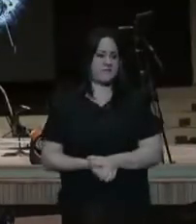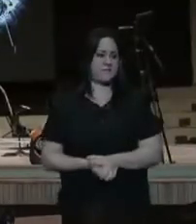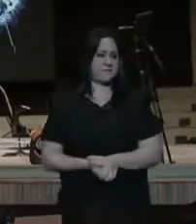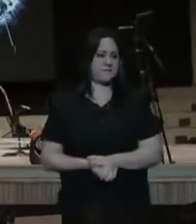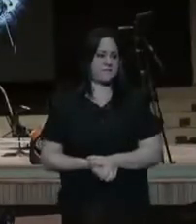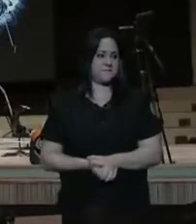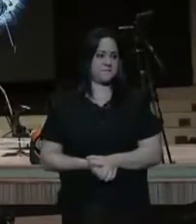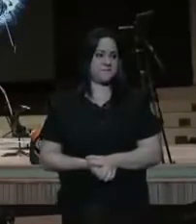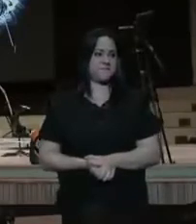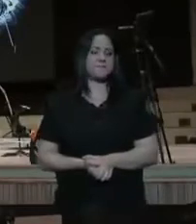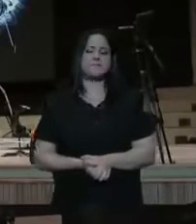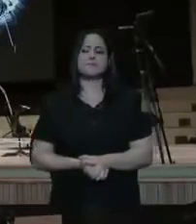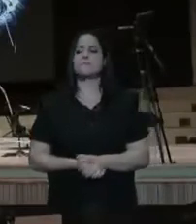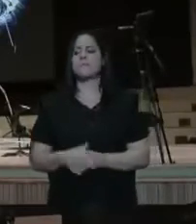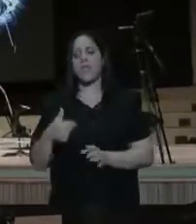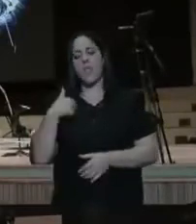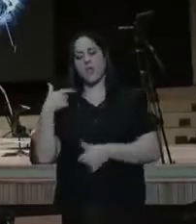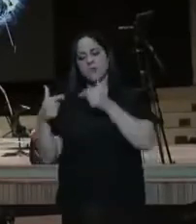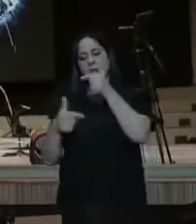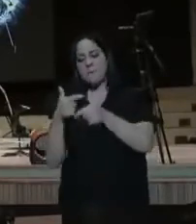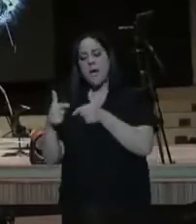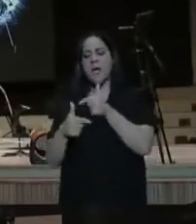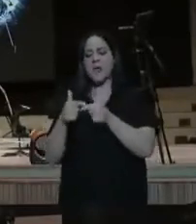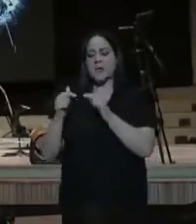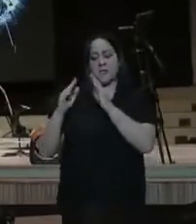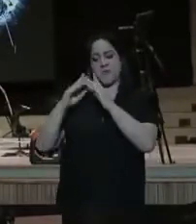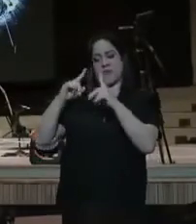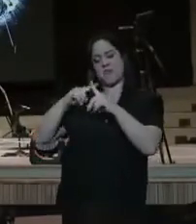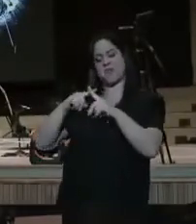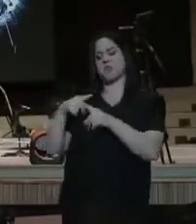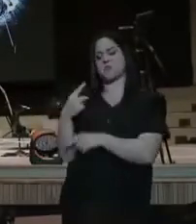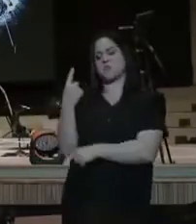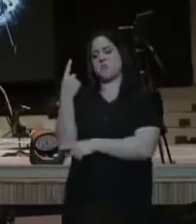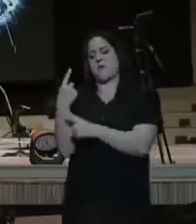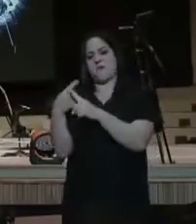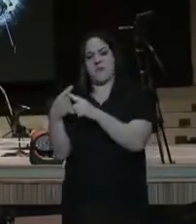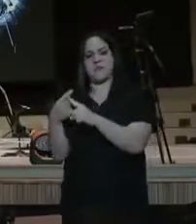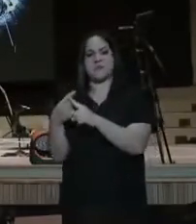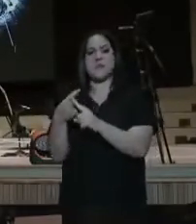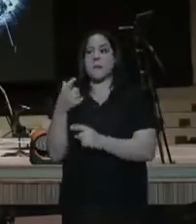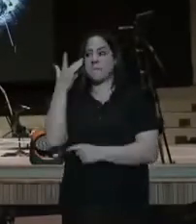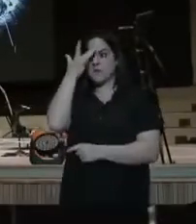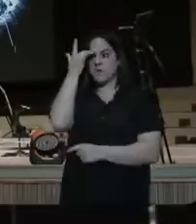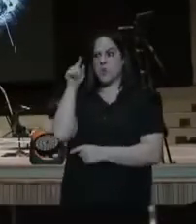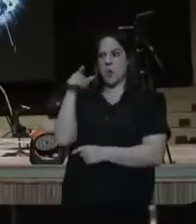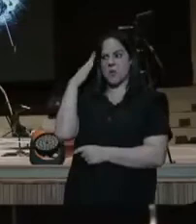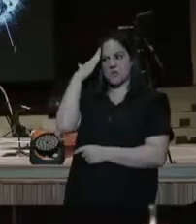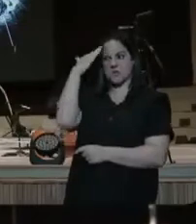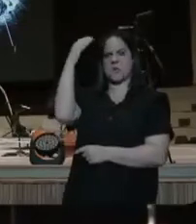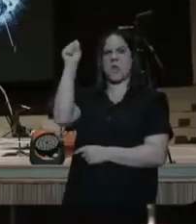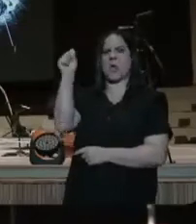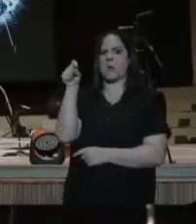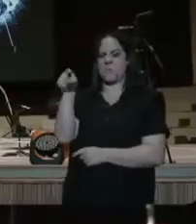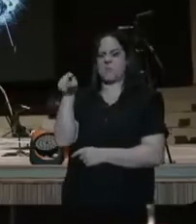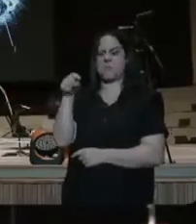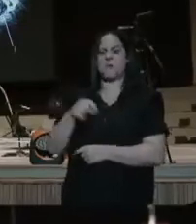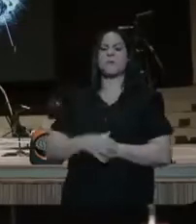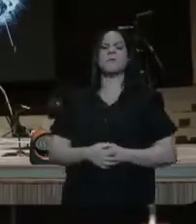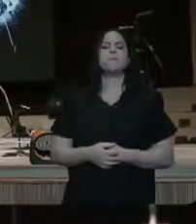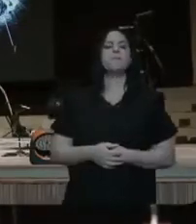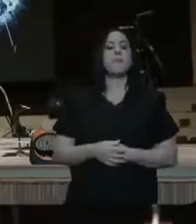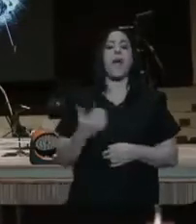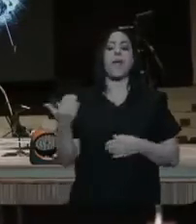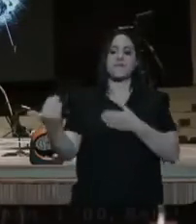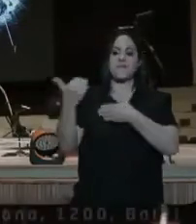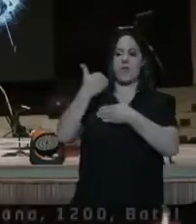eu trabalho na igreja uma vez sabido ele era sabe das coisas ele chegou no